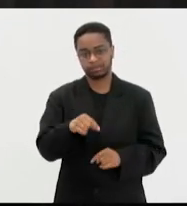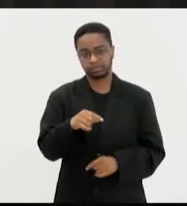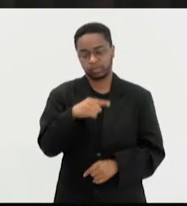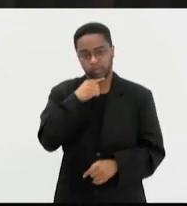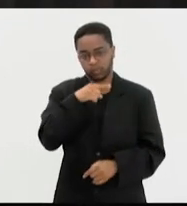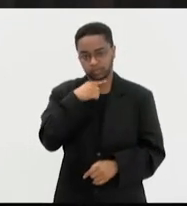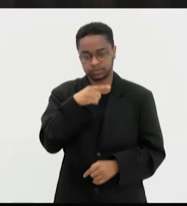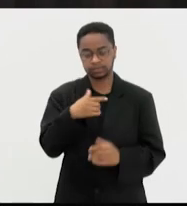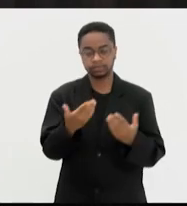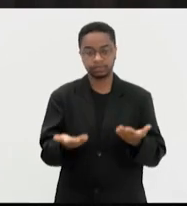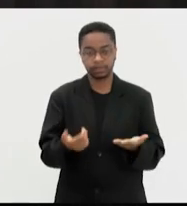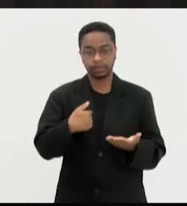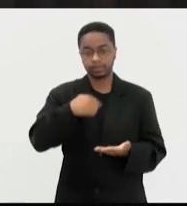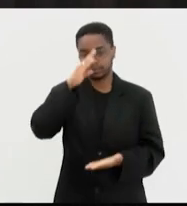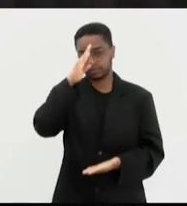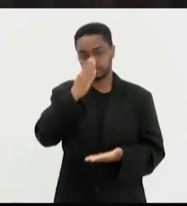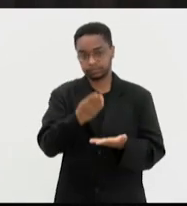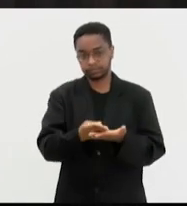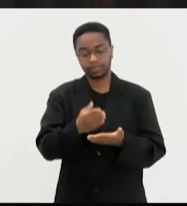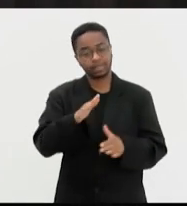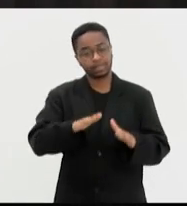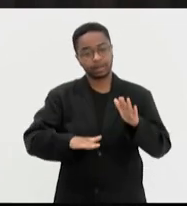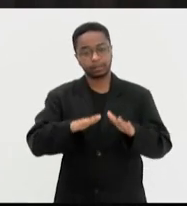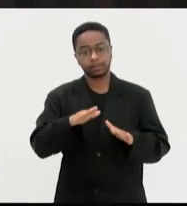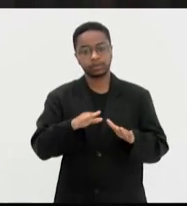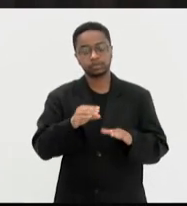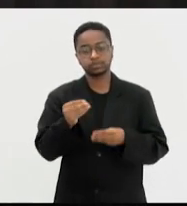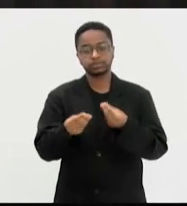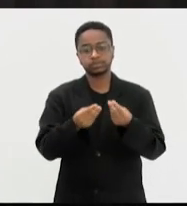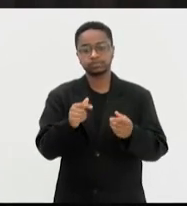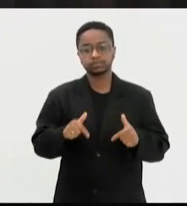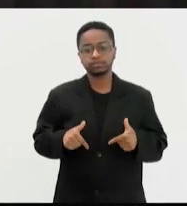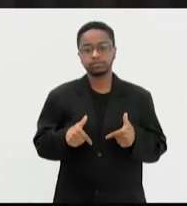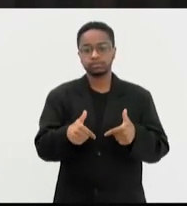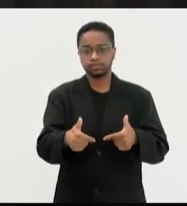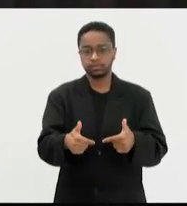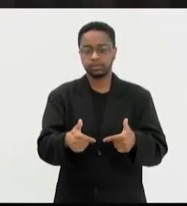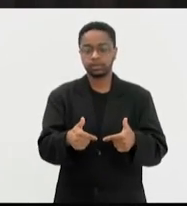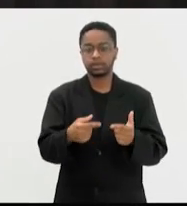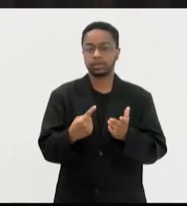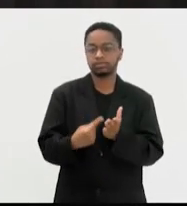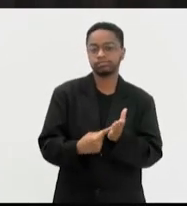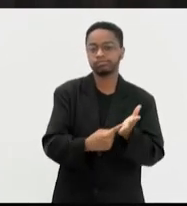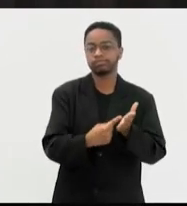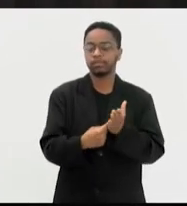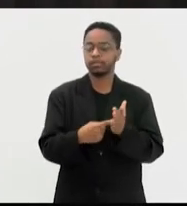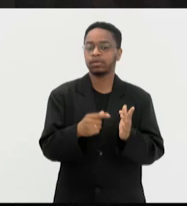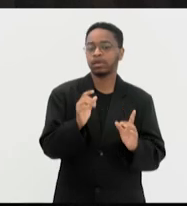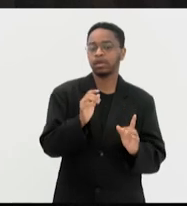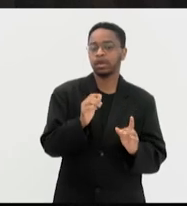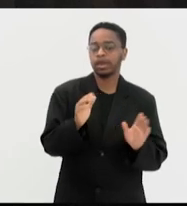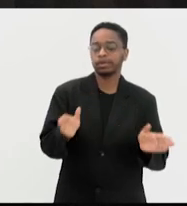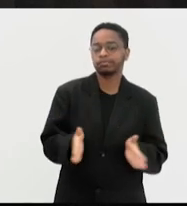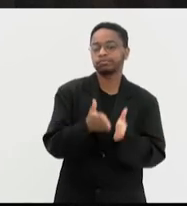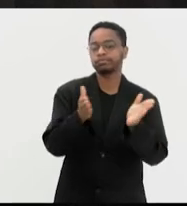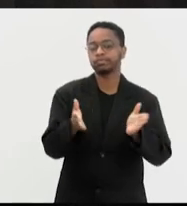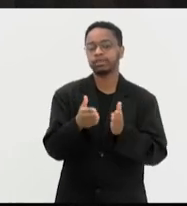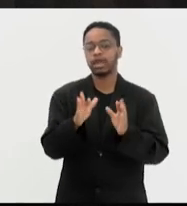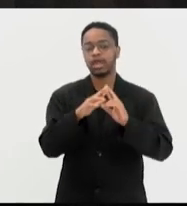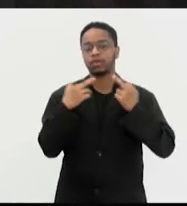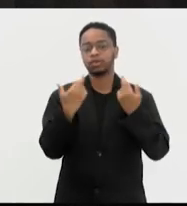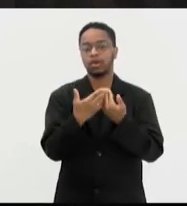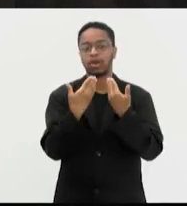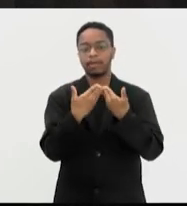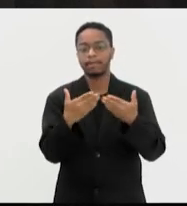então eu acredito que vai depender muito do exercício deputado do Paulo do convencimento das audiências públicas